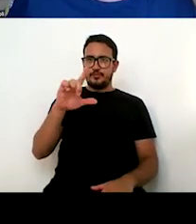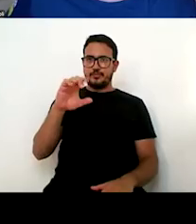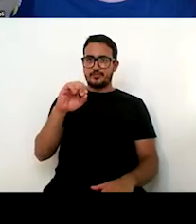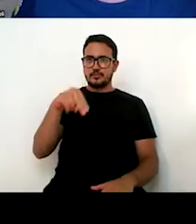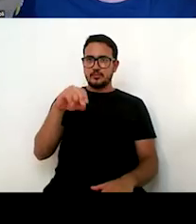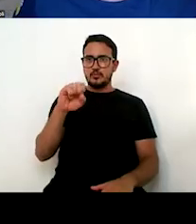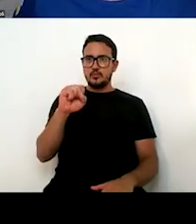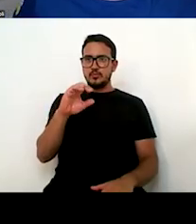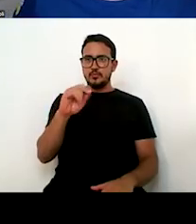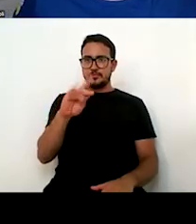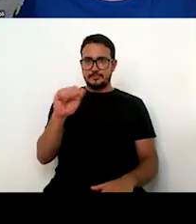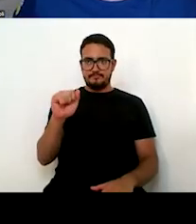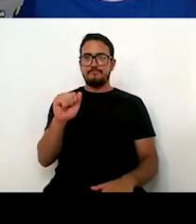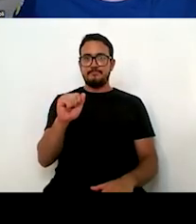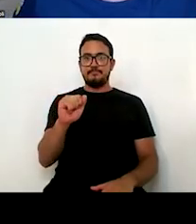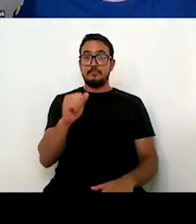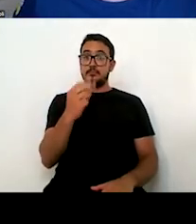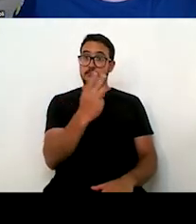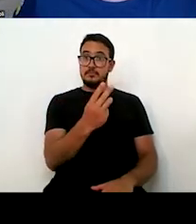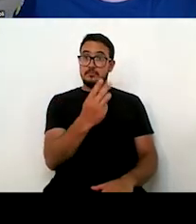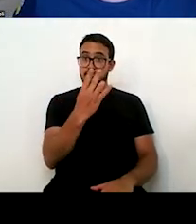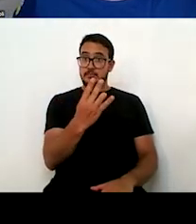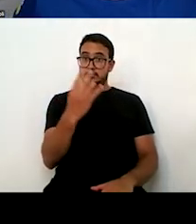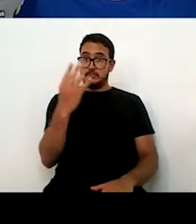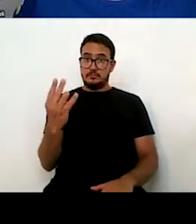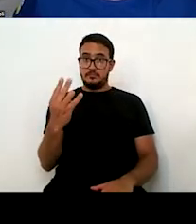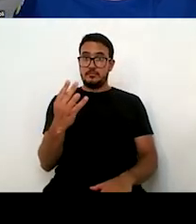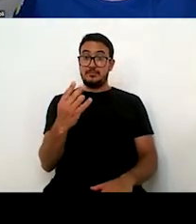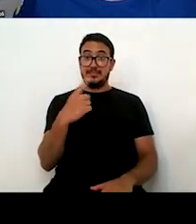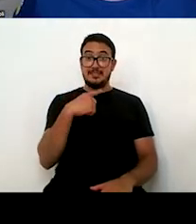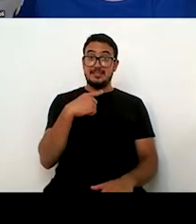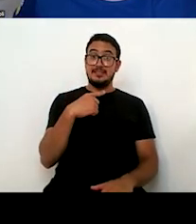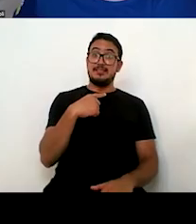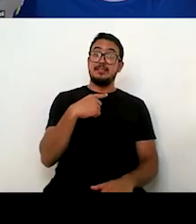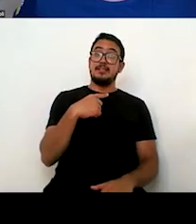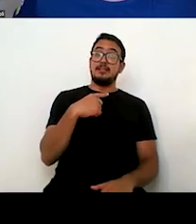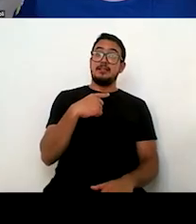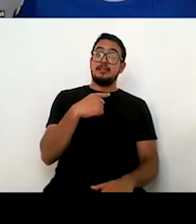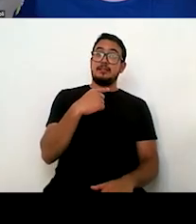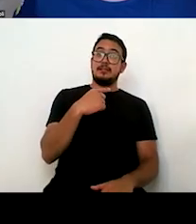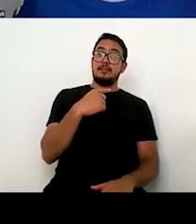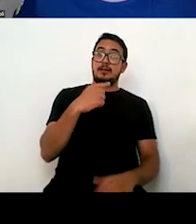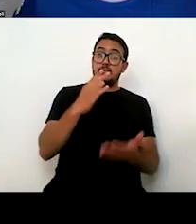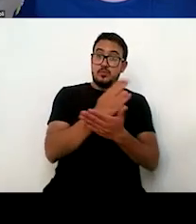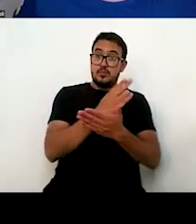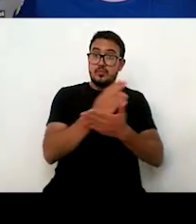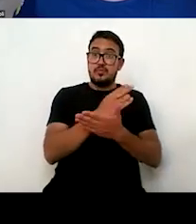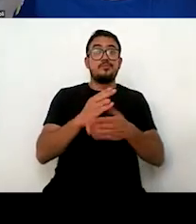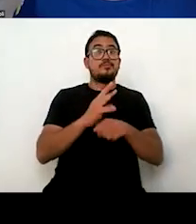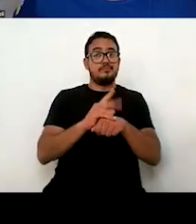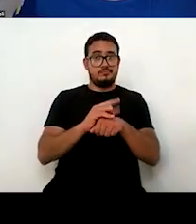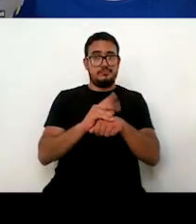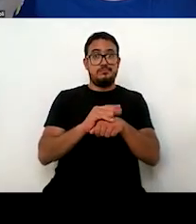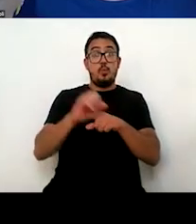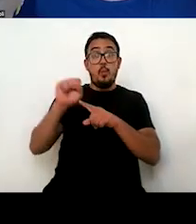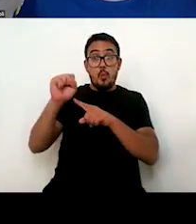tinham lesões. Então, foram retiradas, foram tratadas. 8 pacientes já tinham sinais de câncer avançado, tá?